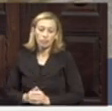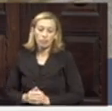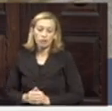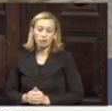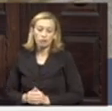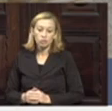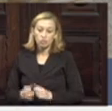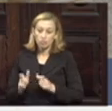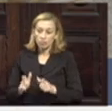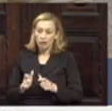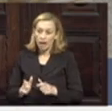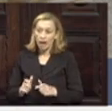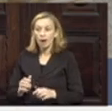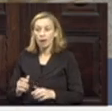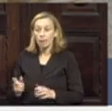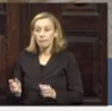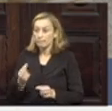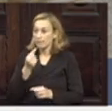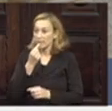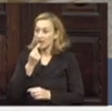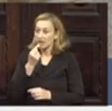artigo serão